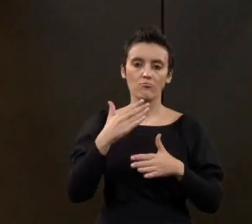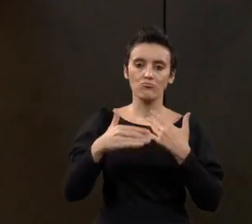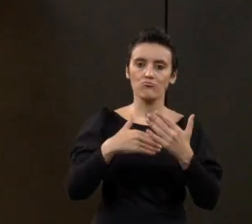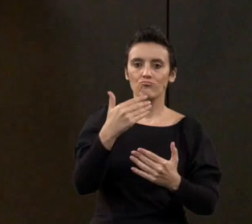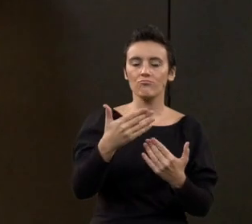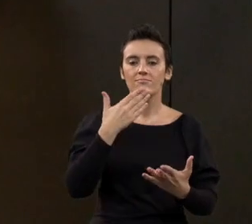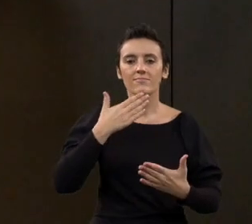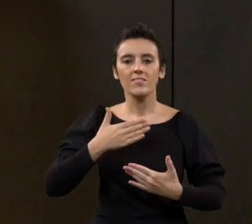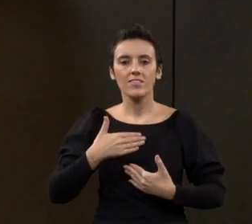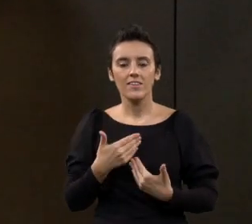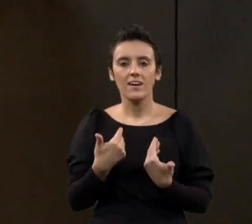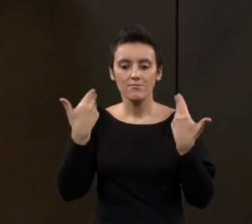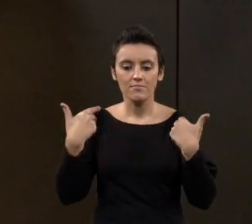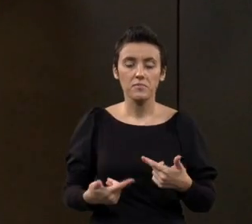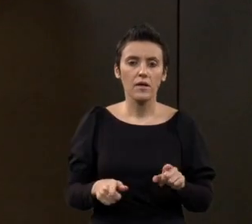acabasse por